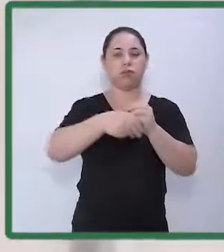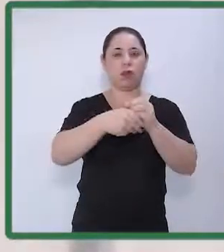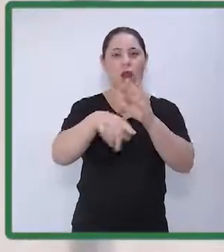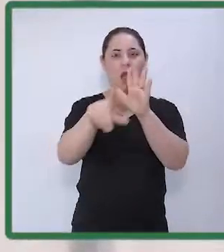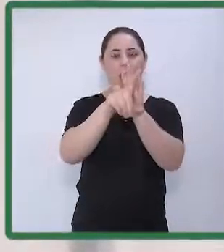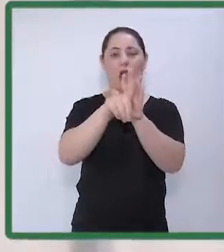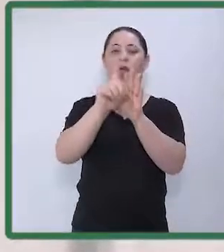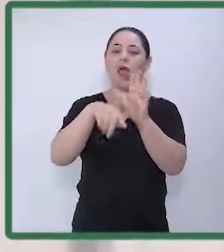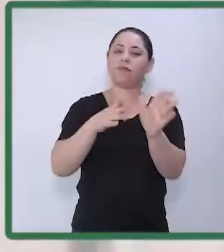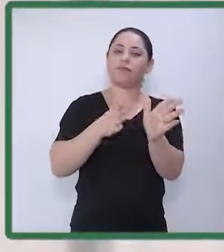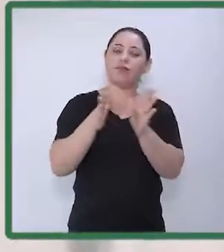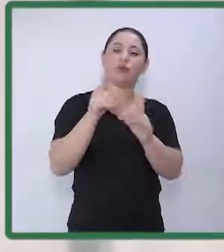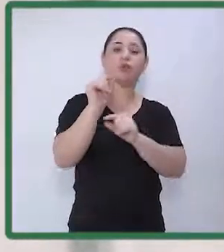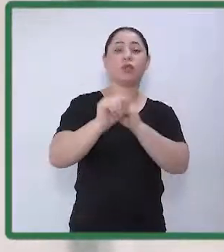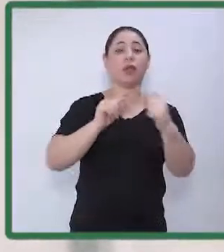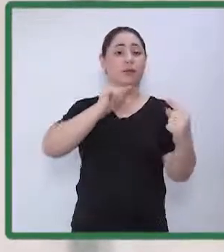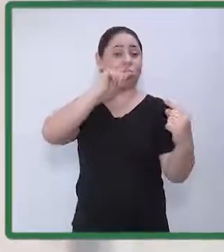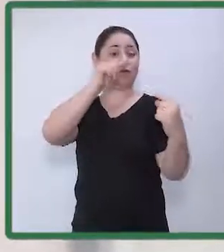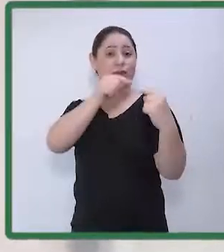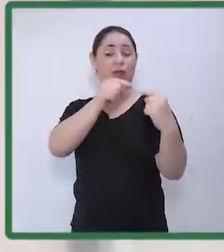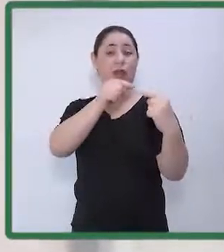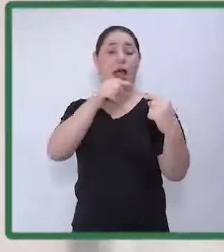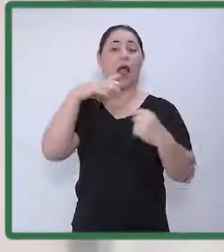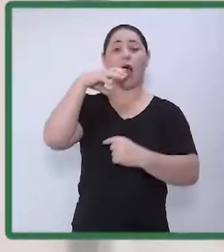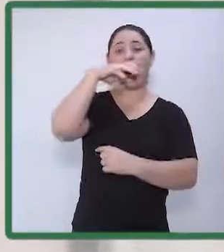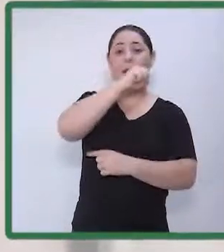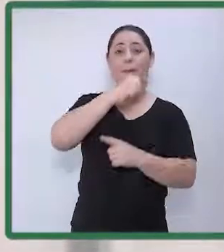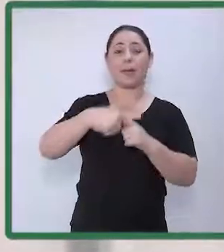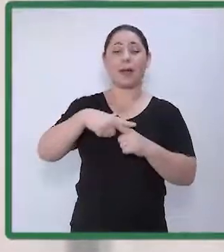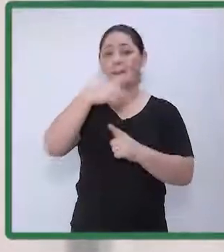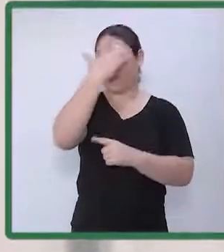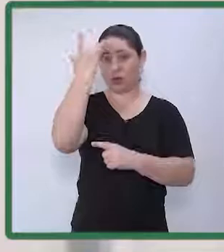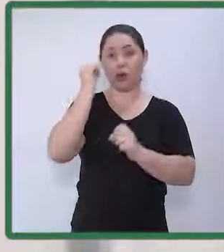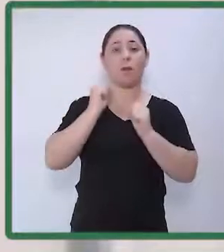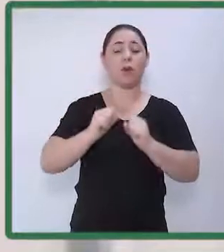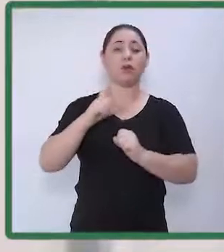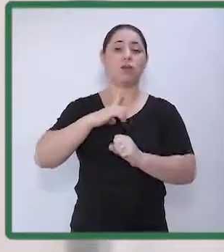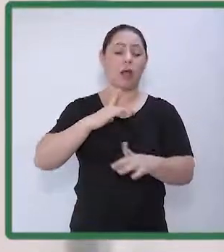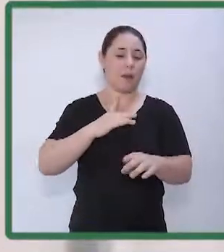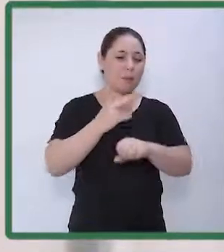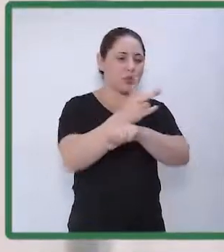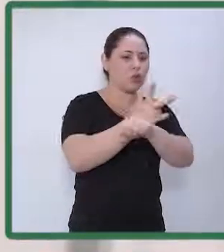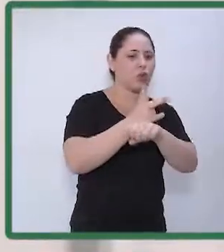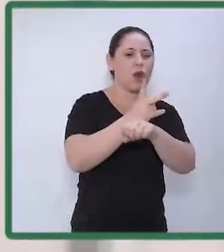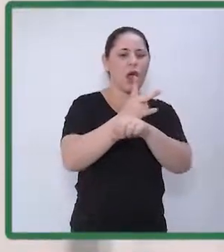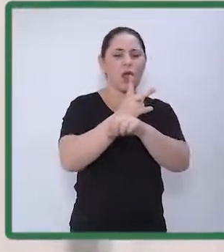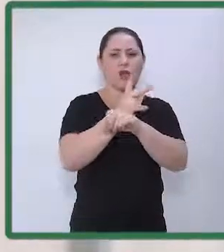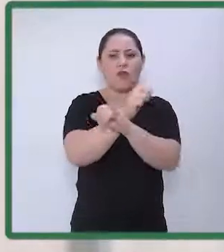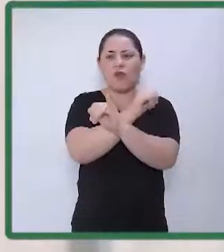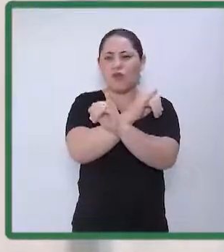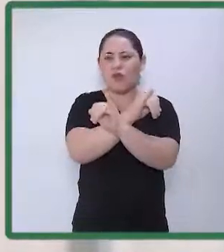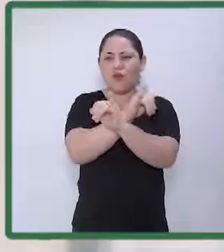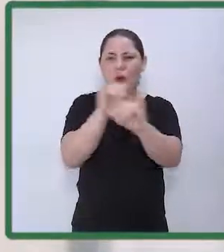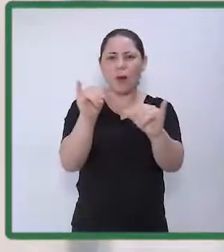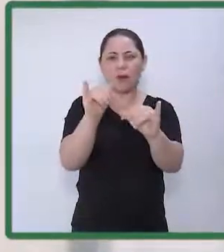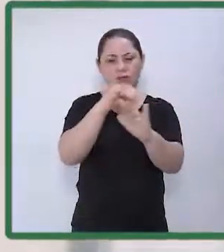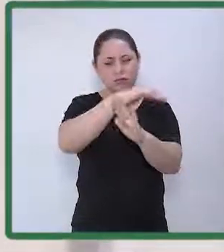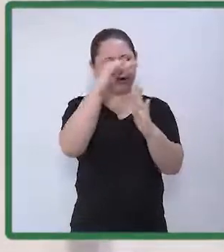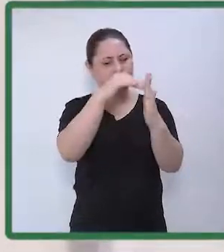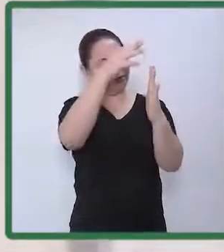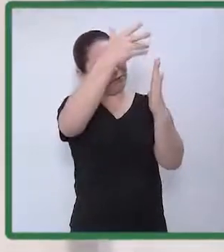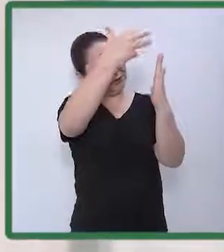consolidação realmente é um canal direto, mais ágil e que as pessoas podem realmente buscar todas as